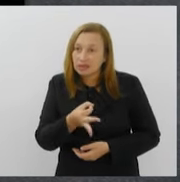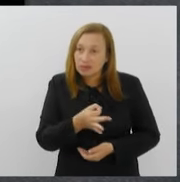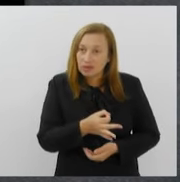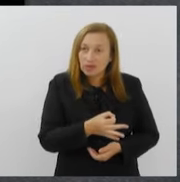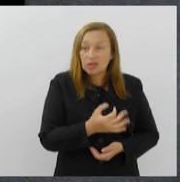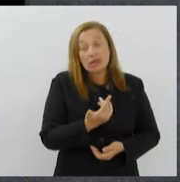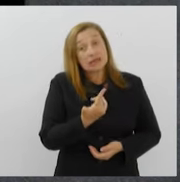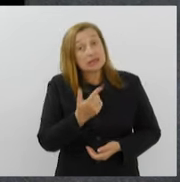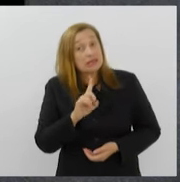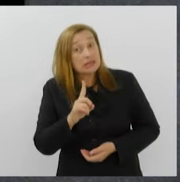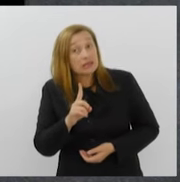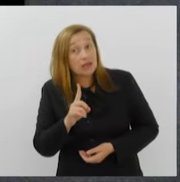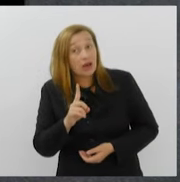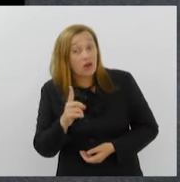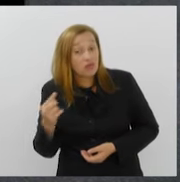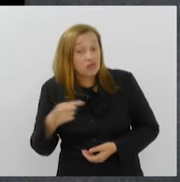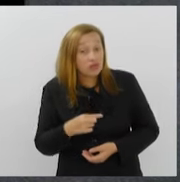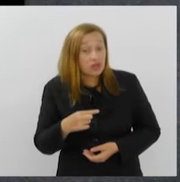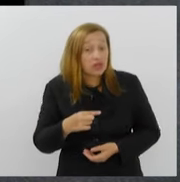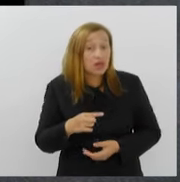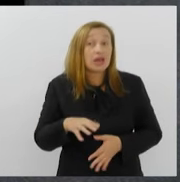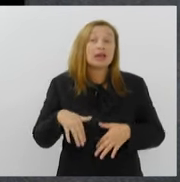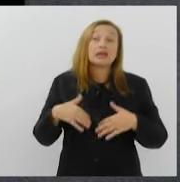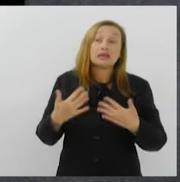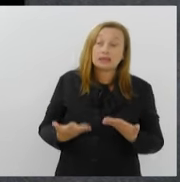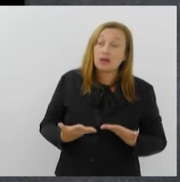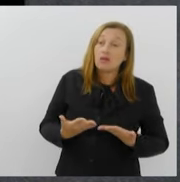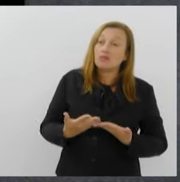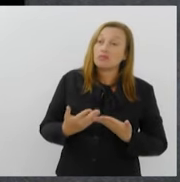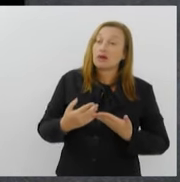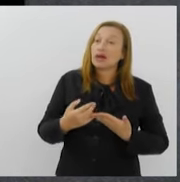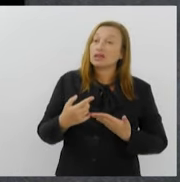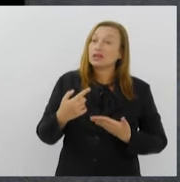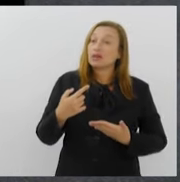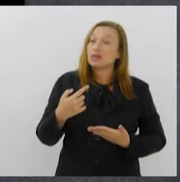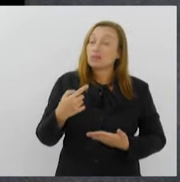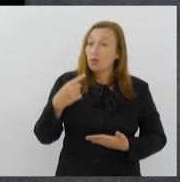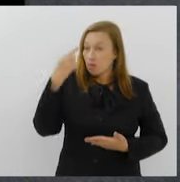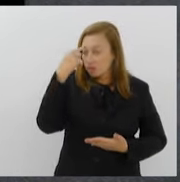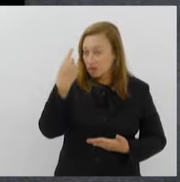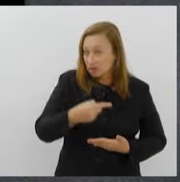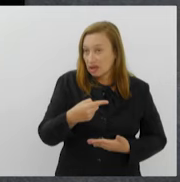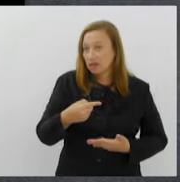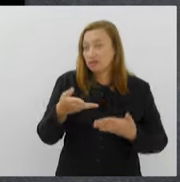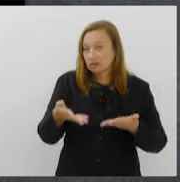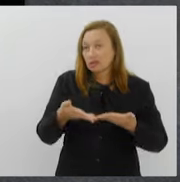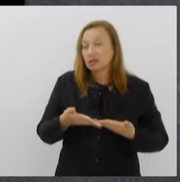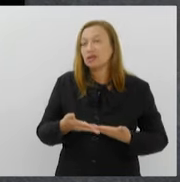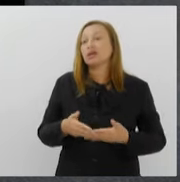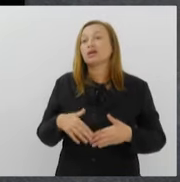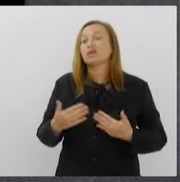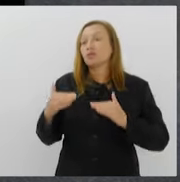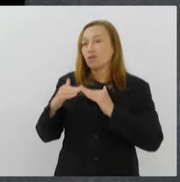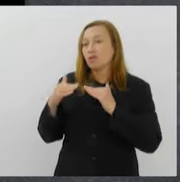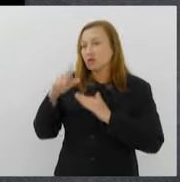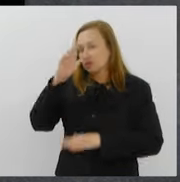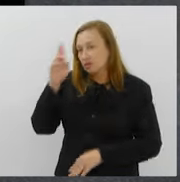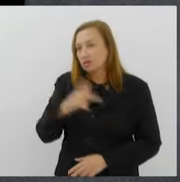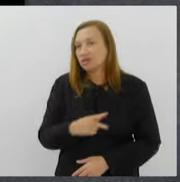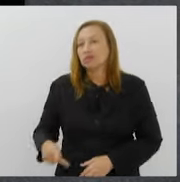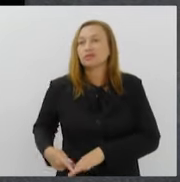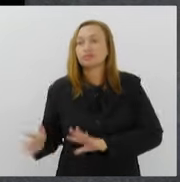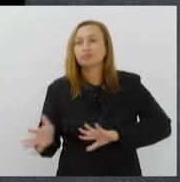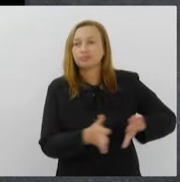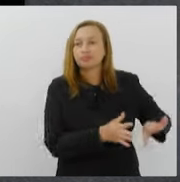se não vier, aí parte-se para a convocação. Então, era só essa parte, concordo com Vossa Excelência. Obrigado, presidente.